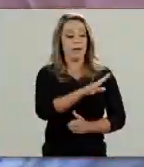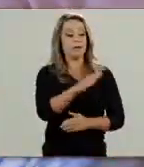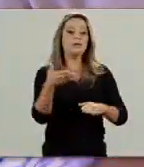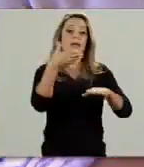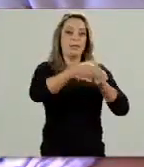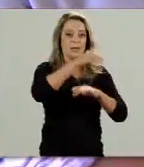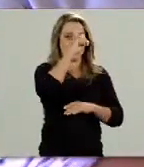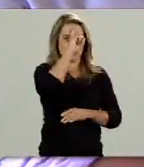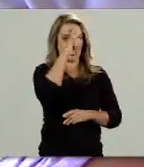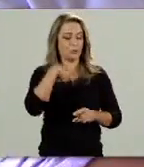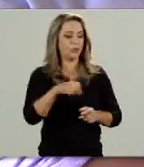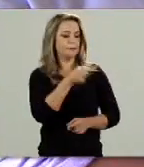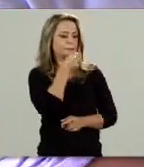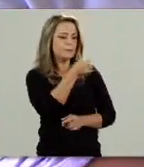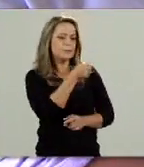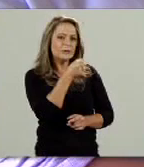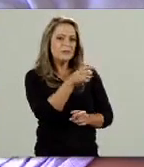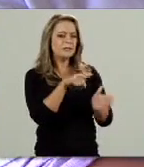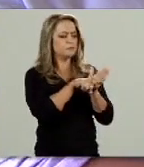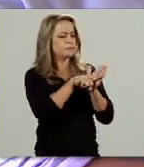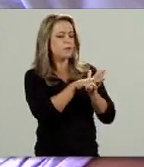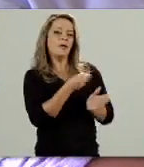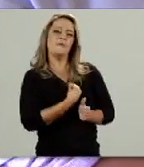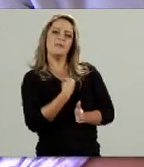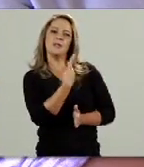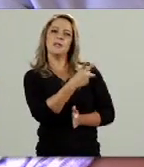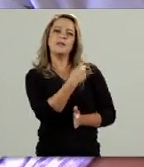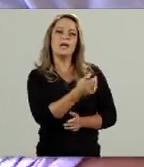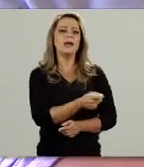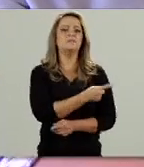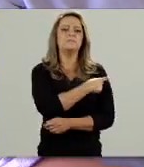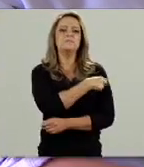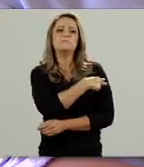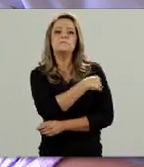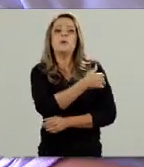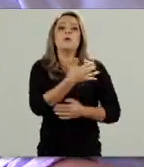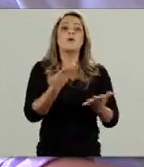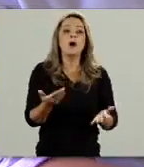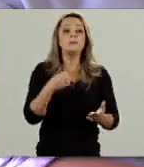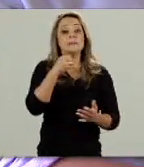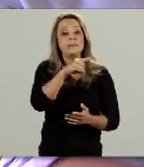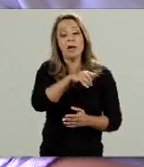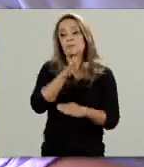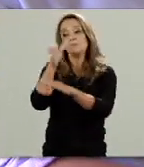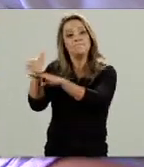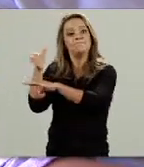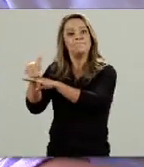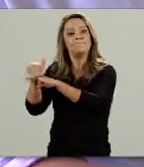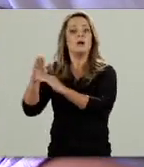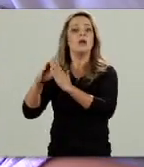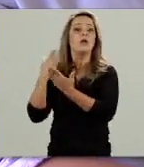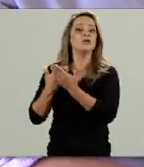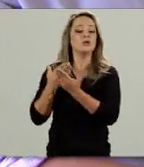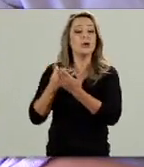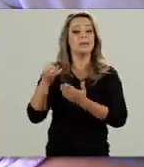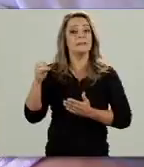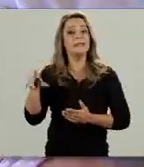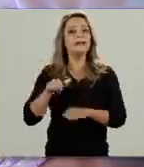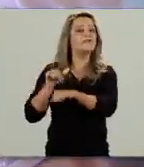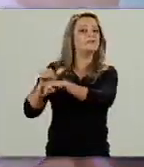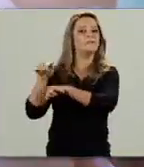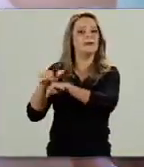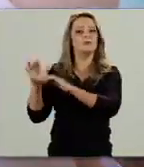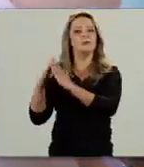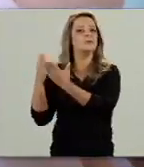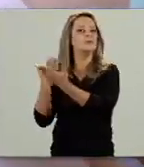Assim que a criança entra no hospital, nós fazemos uma anamnese da vida escolar dessa criança. Em que série está, se frequenta a escola, se devido ao tratamento